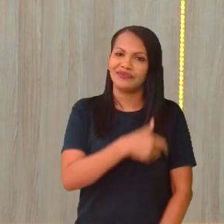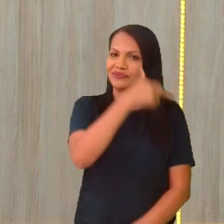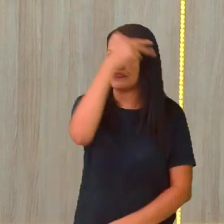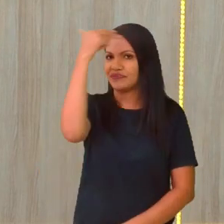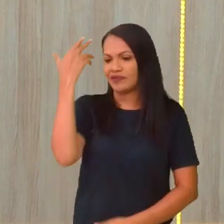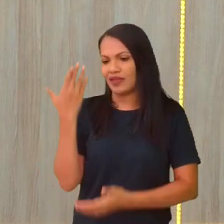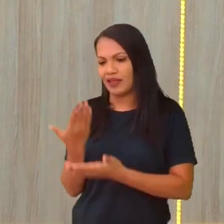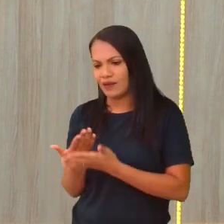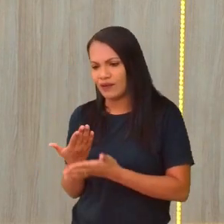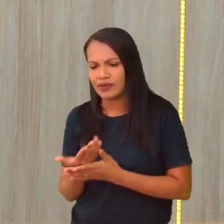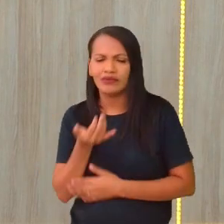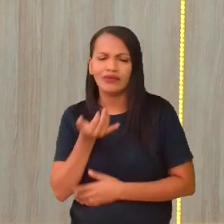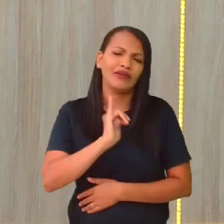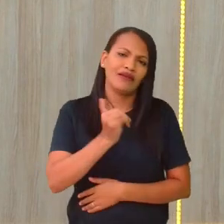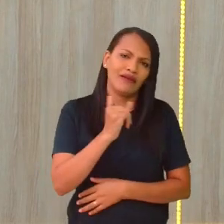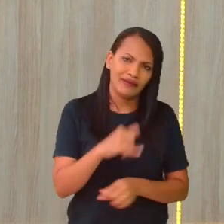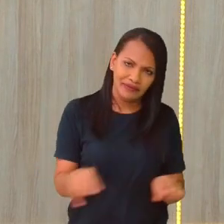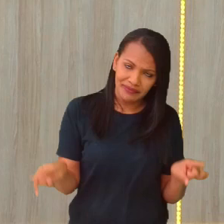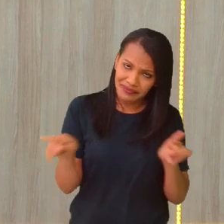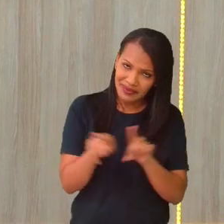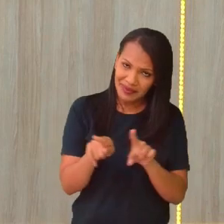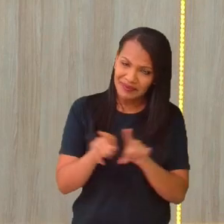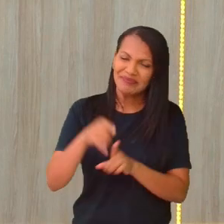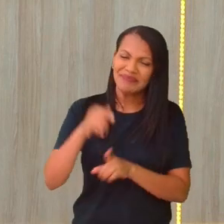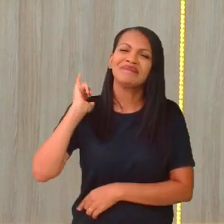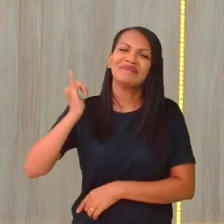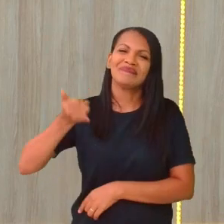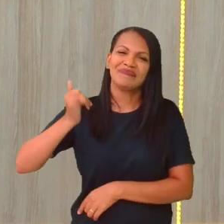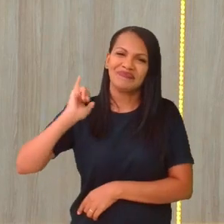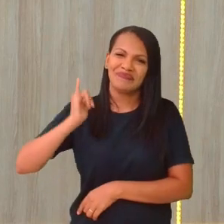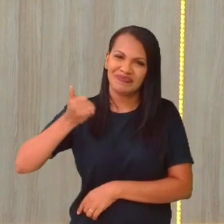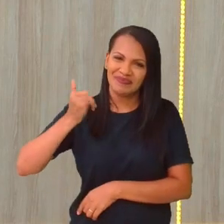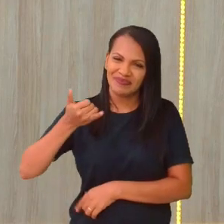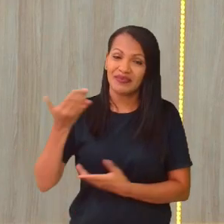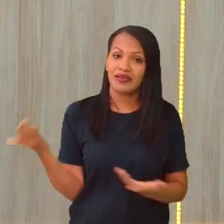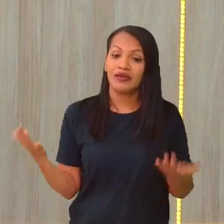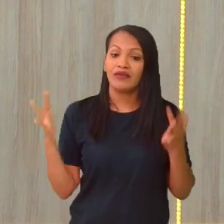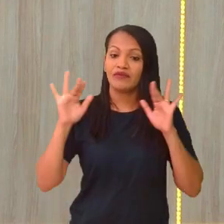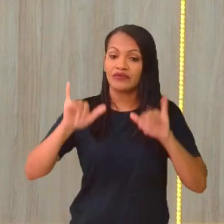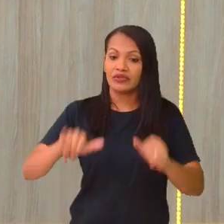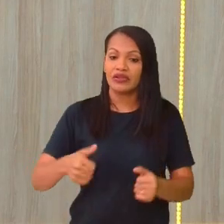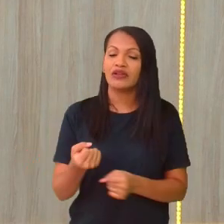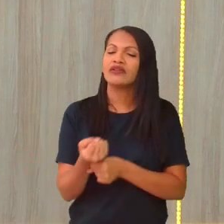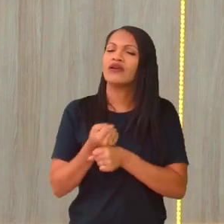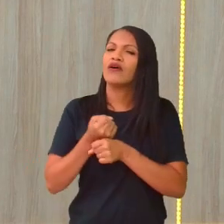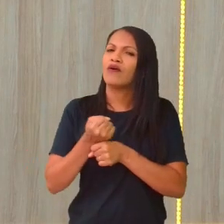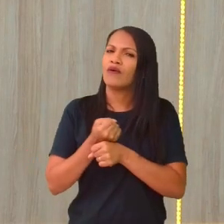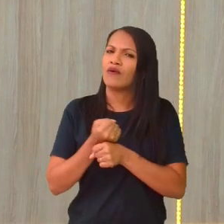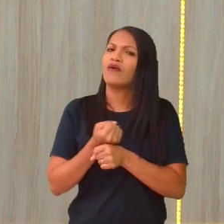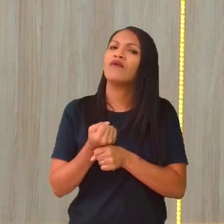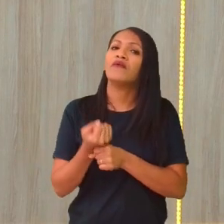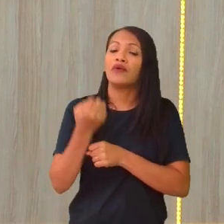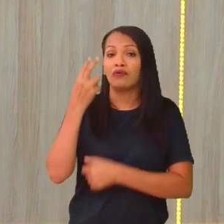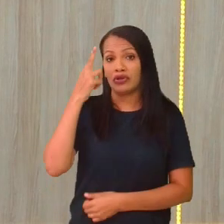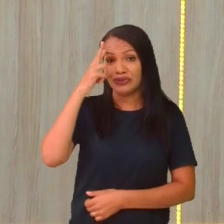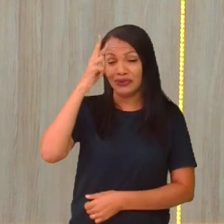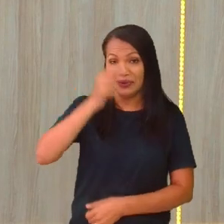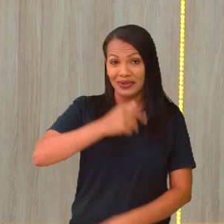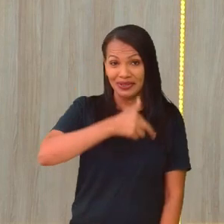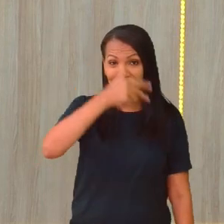estudando as narrativas também, como contar histórias. Então, para encerrar o ano, eu trouxe uma história de